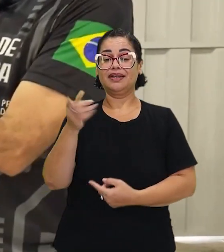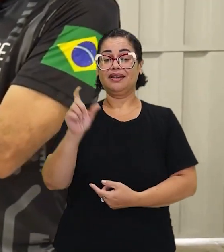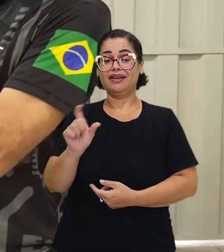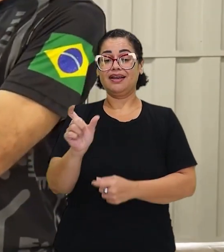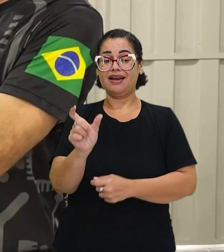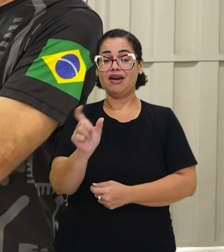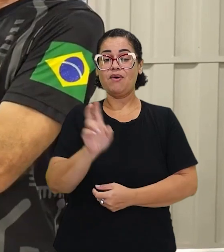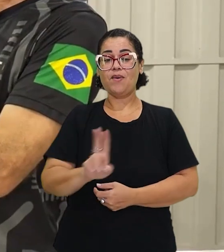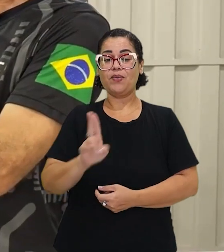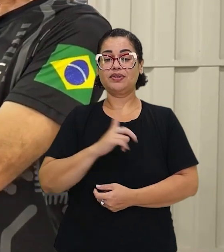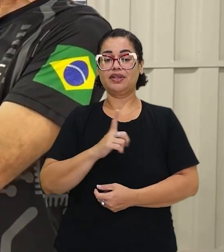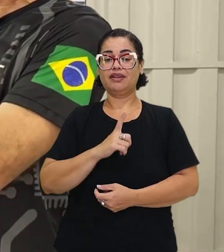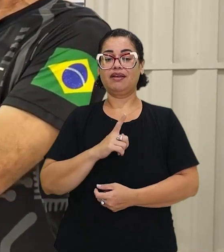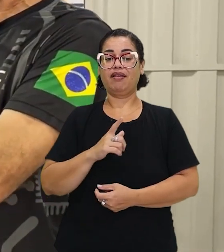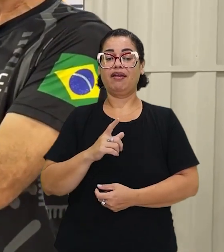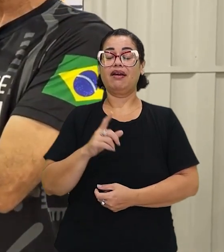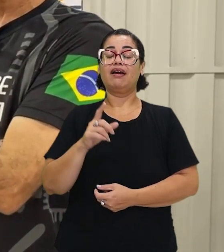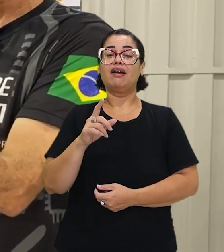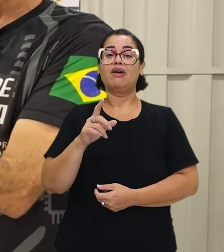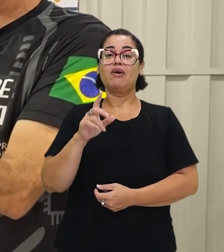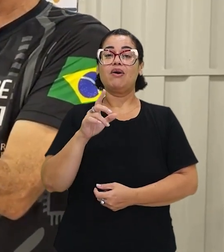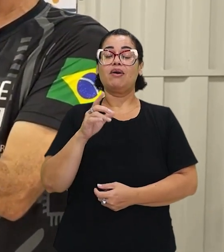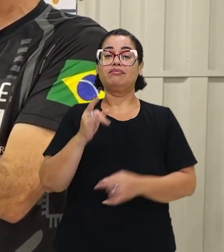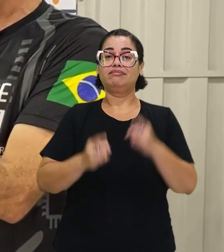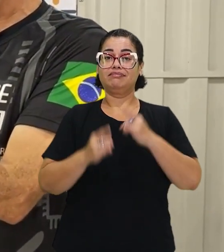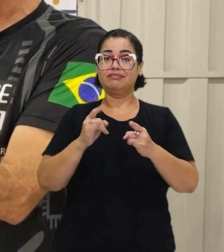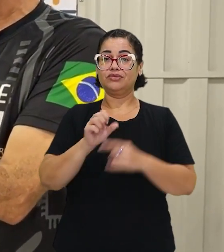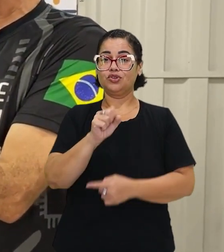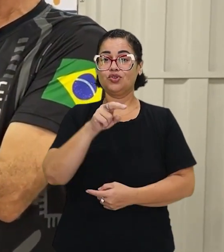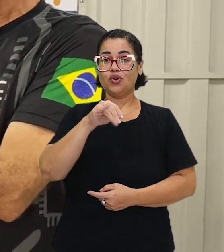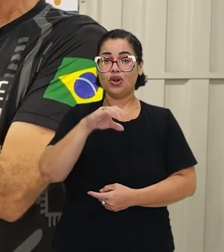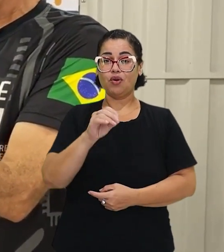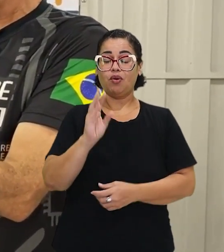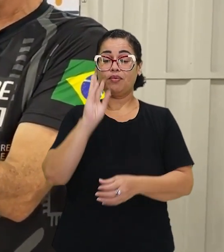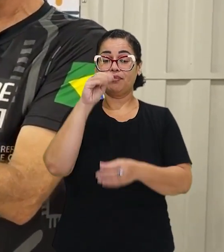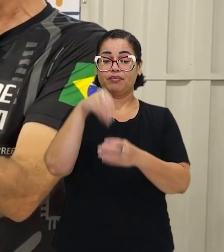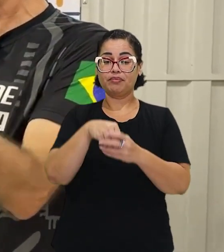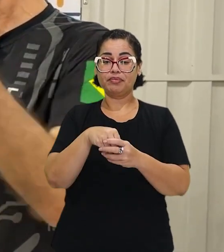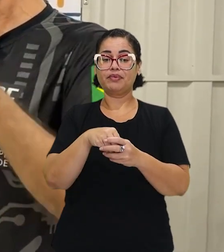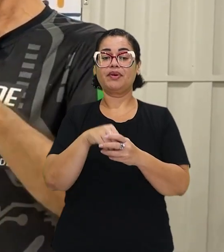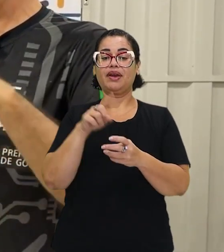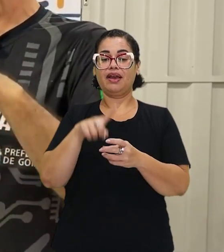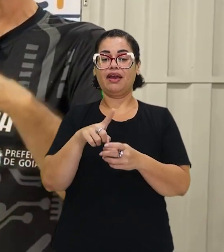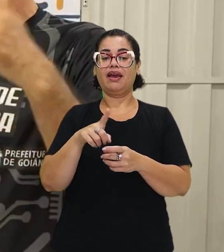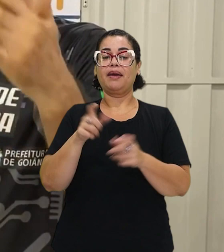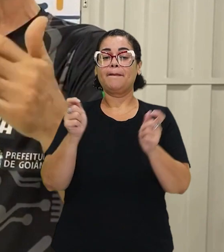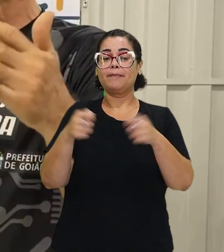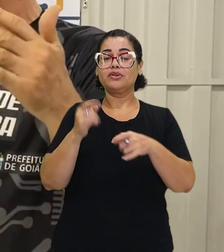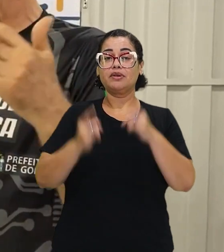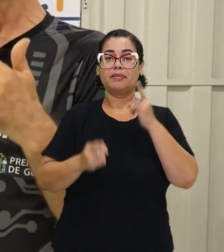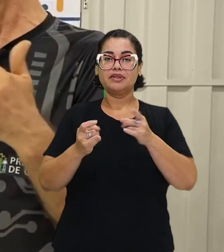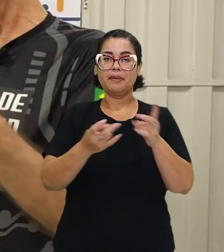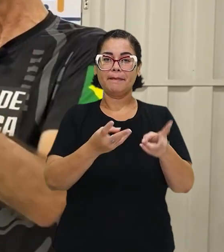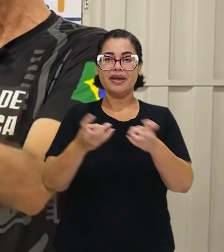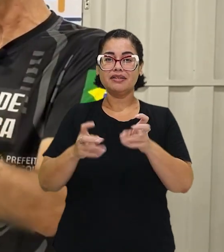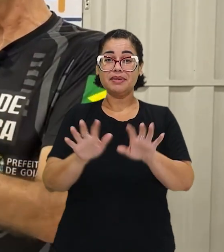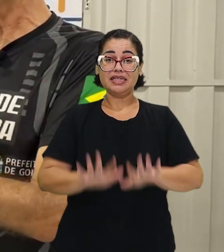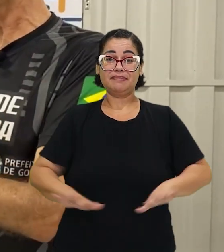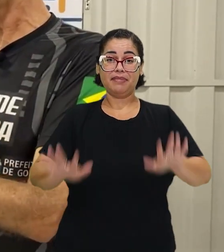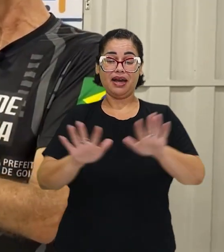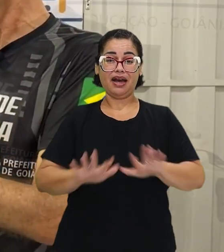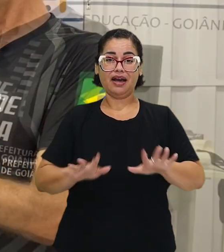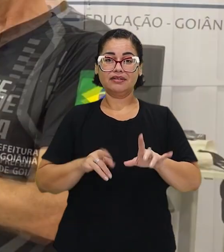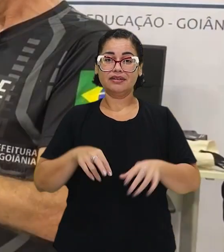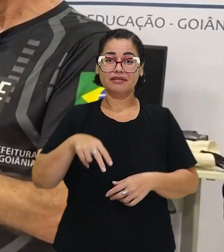tem a parte ultrassônica, que é o localizador que permite o robô perceber o espaço onde ele está, desviar